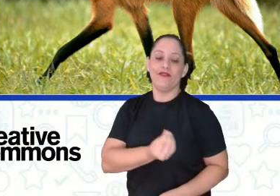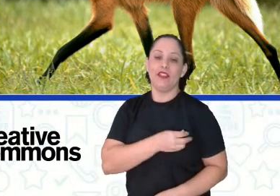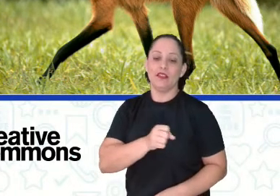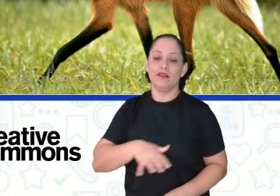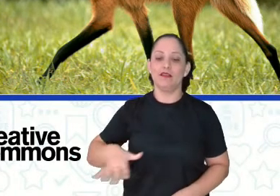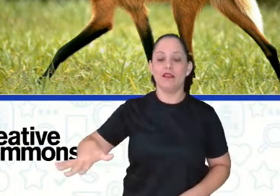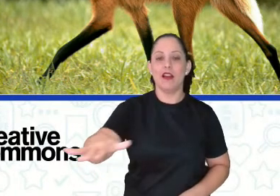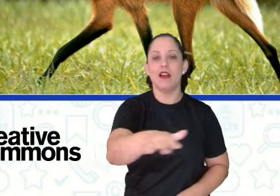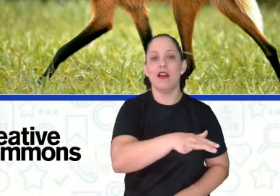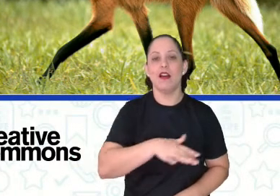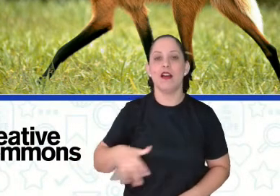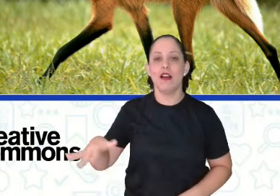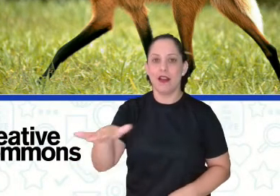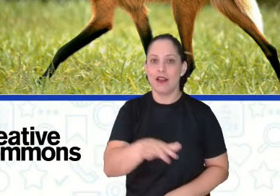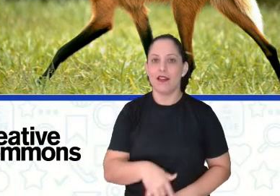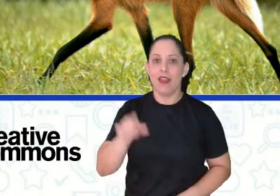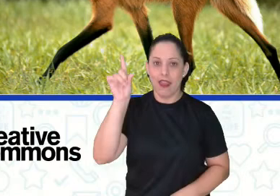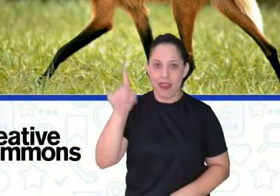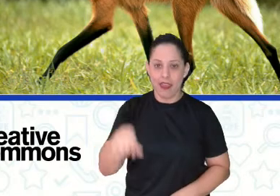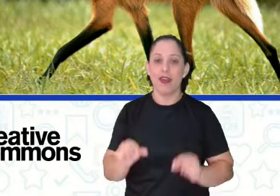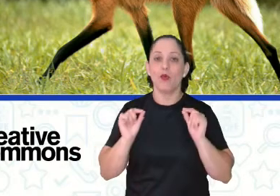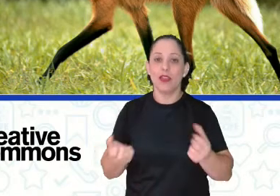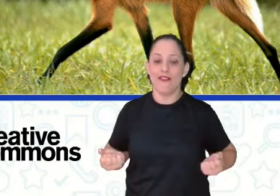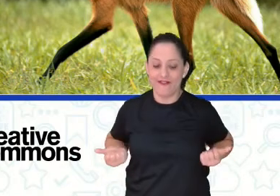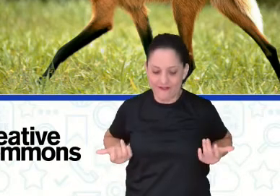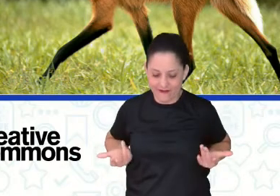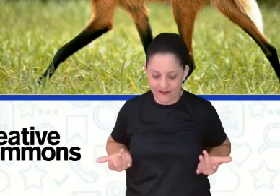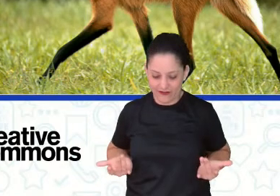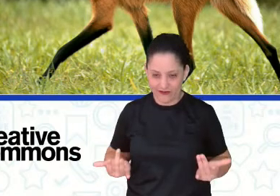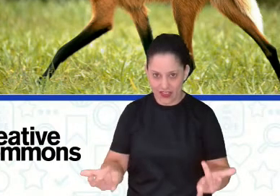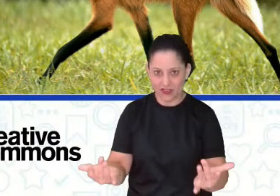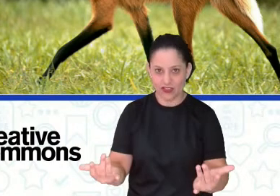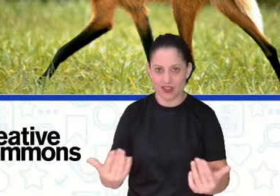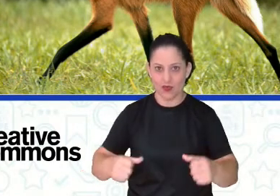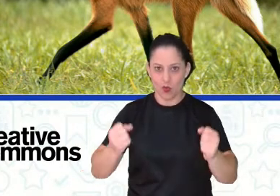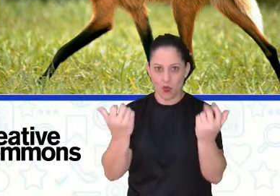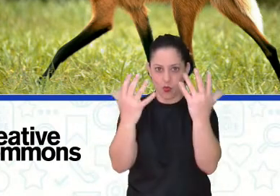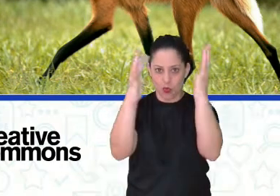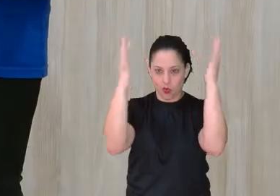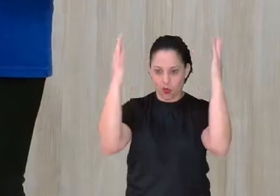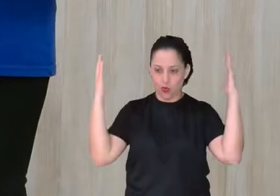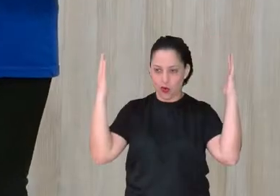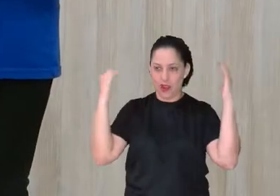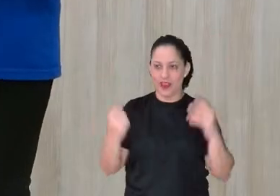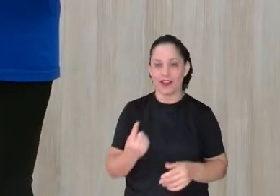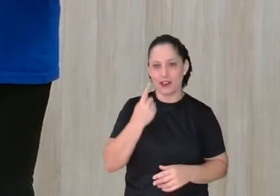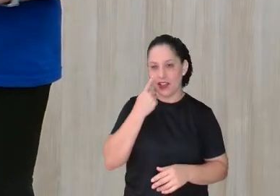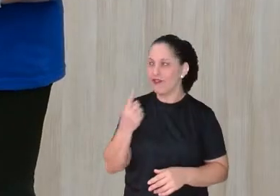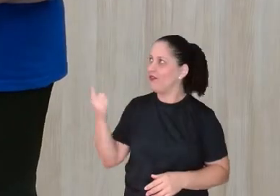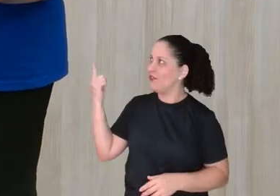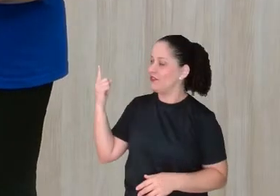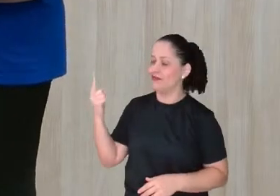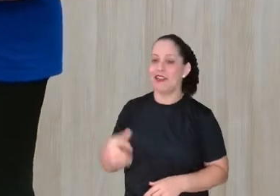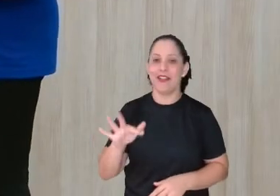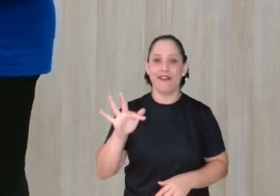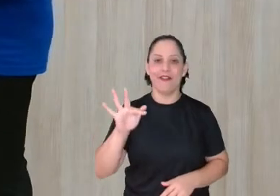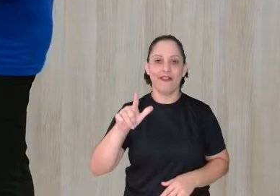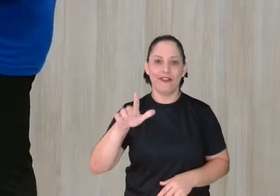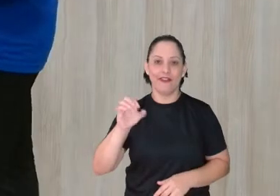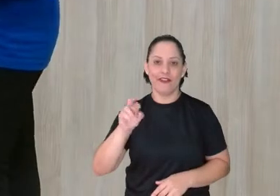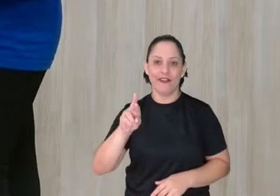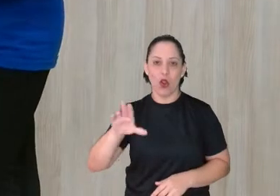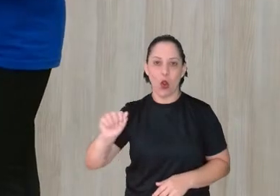em um ecossistema, é realmente a vegetação. Ou seja, está representado aí, a gente está chamando agora de flora. E